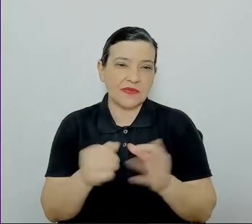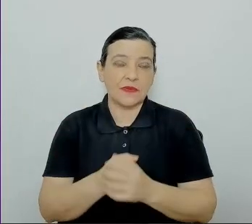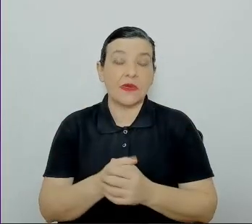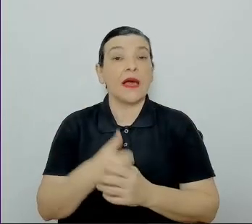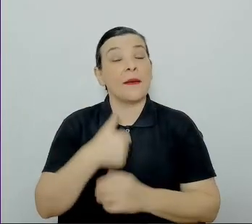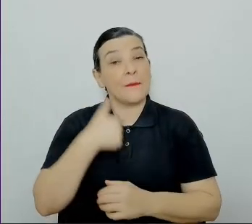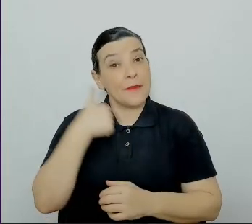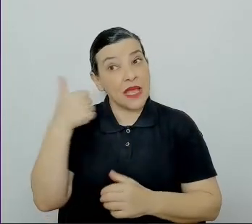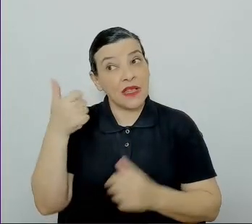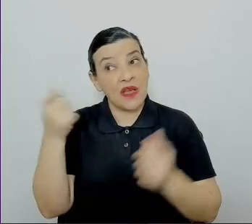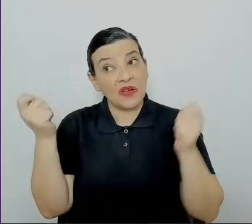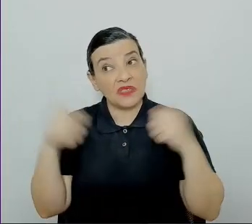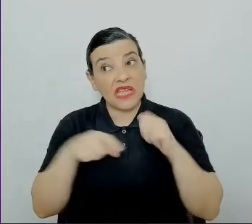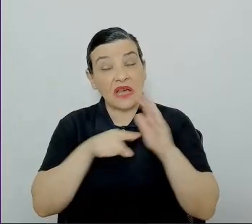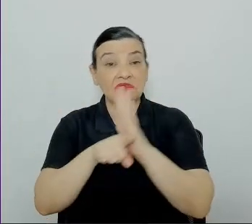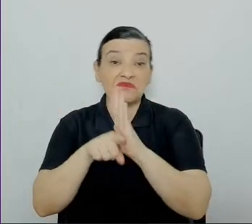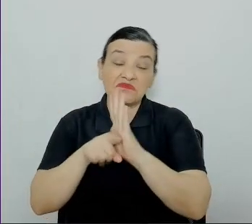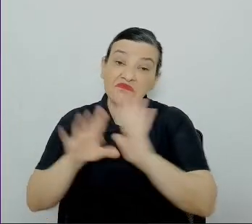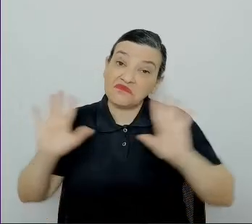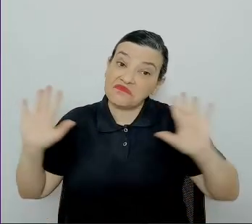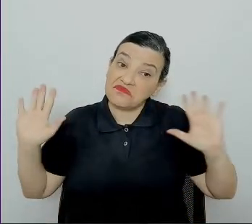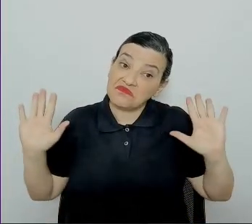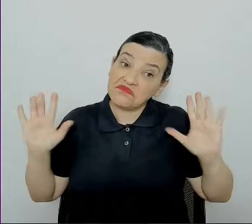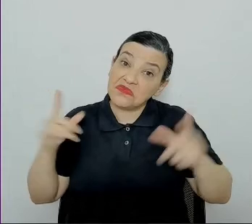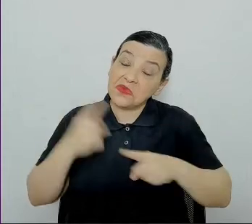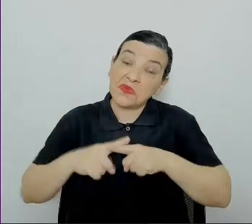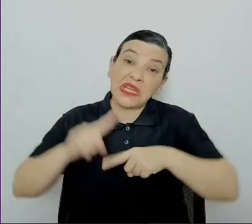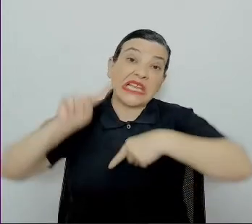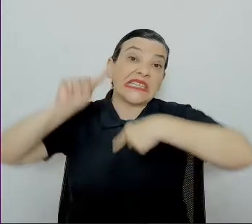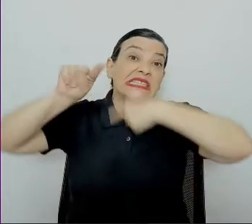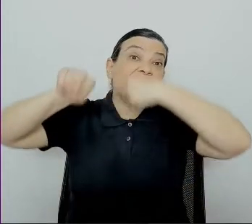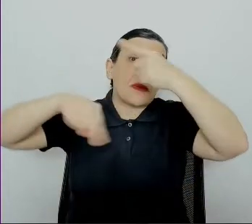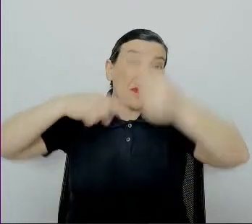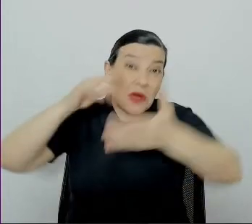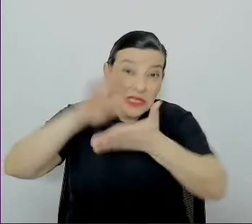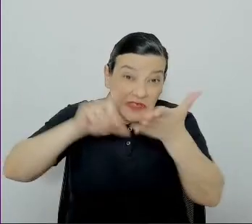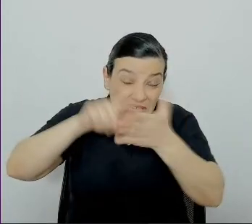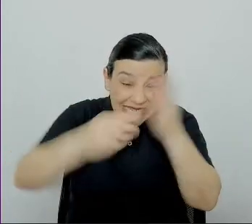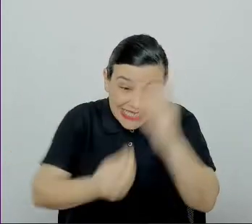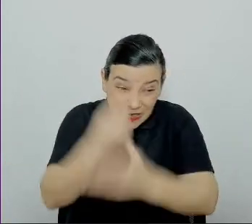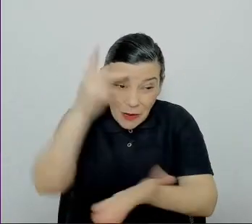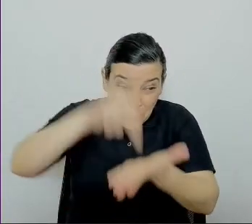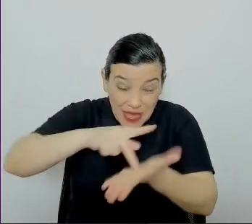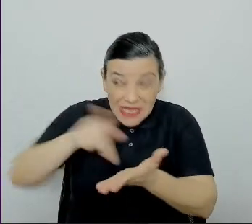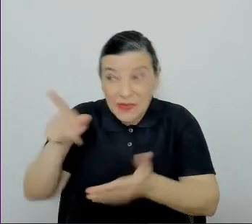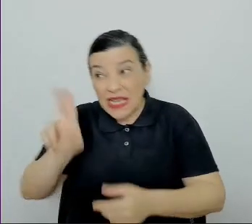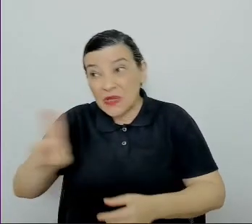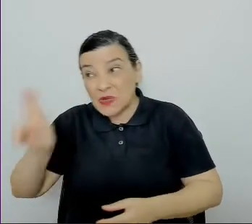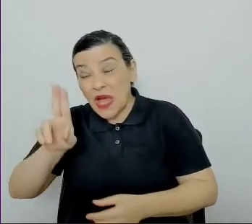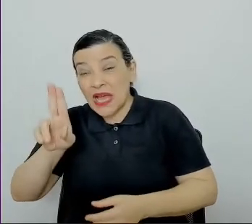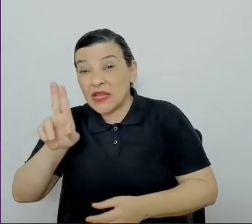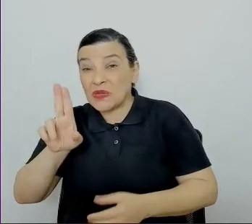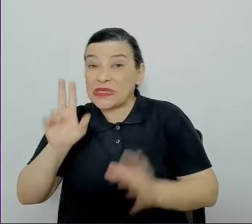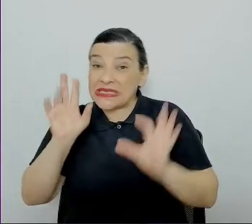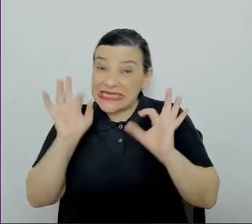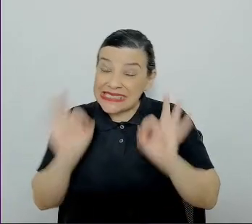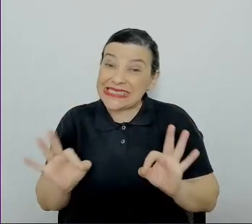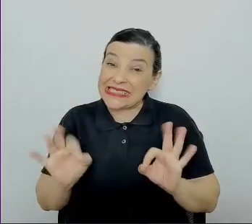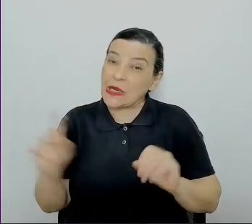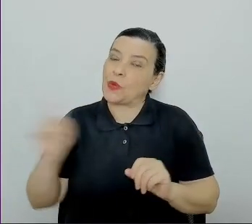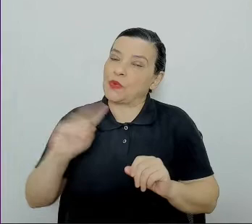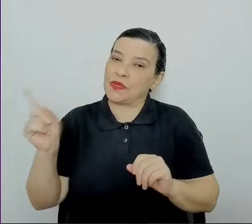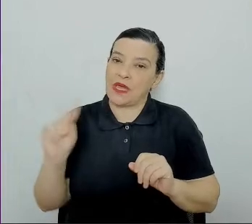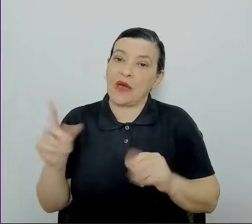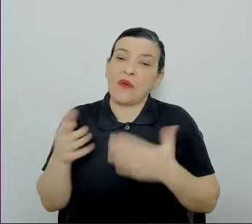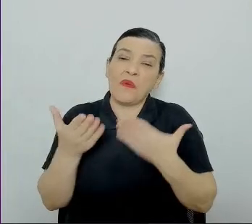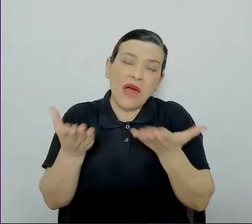a adoção? Não, não é, porque a adoção você vai ver só depois se o usuário de fato usou. Às vezes as pessoas estão clicando por curiosidade, mas é uma